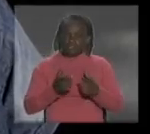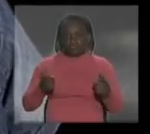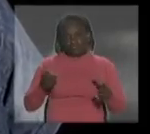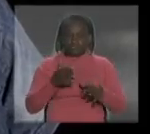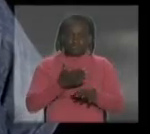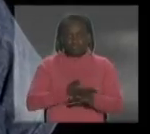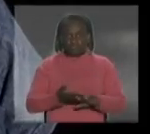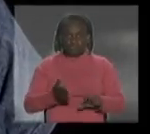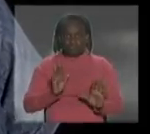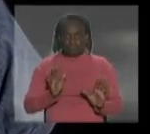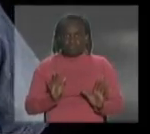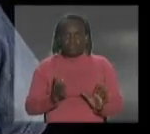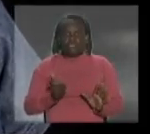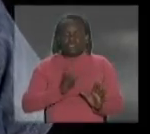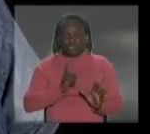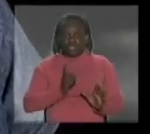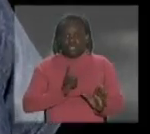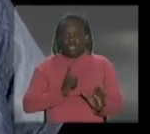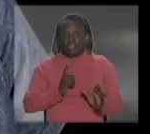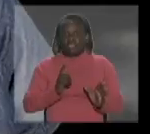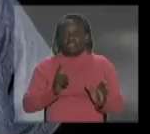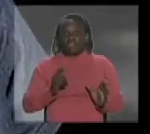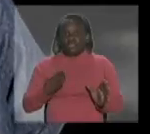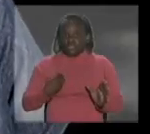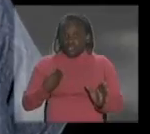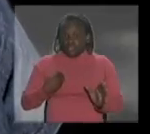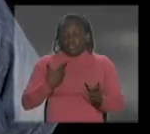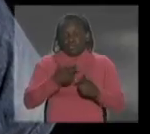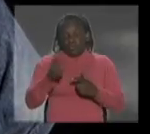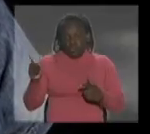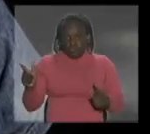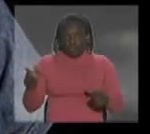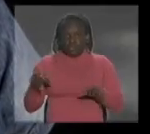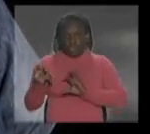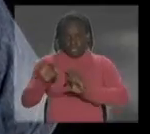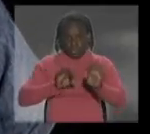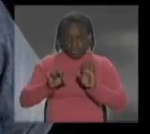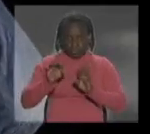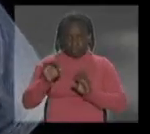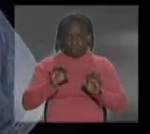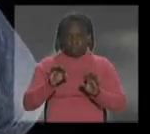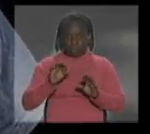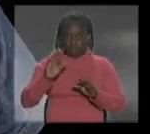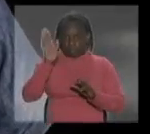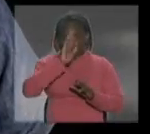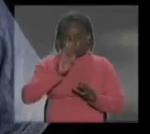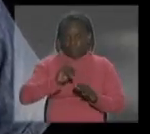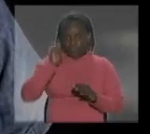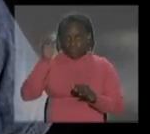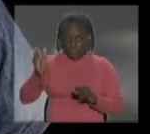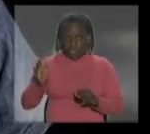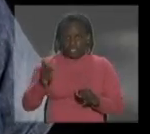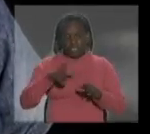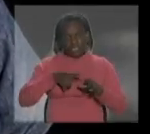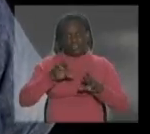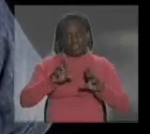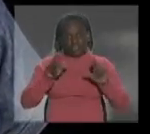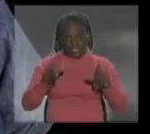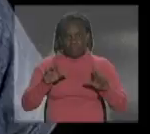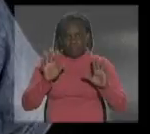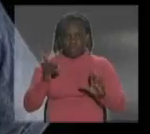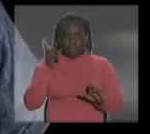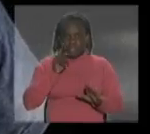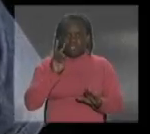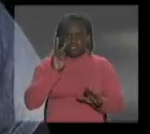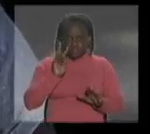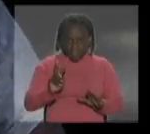geral. Né? Existem outras formas. Os arranjos produtivos fora do Brasil, eles operam diferentes, mas a gente